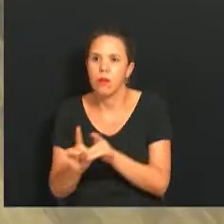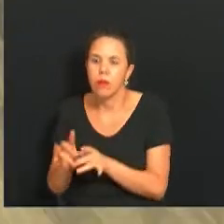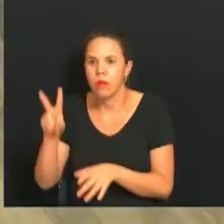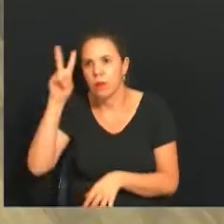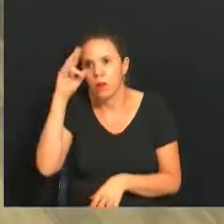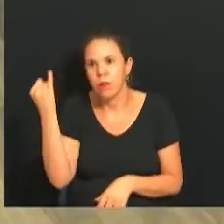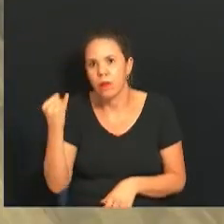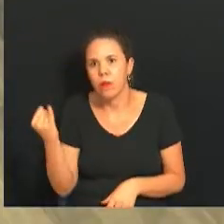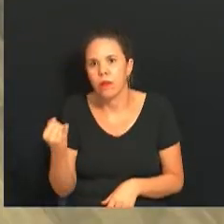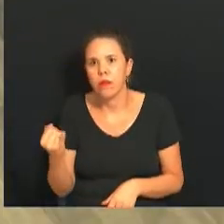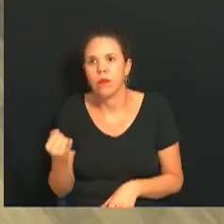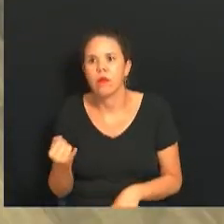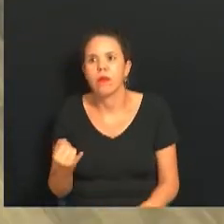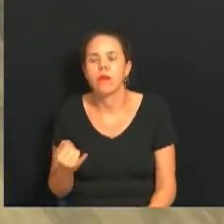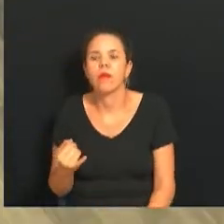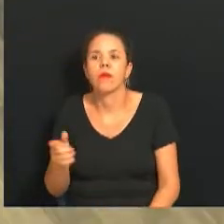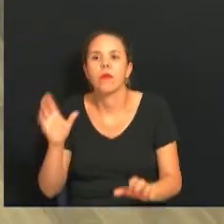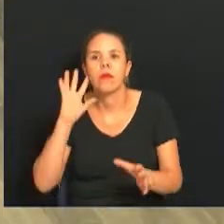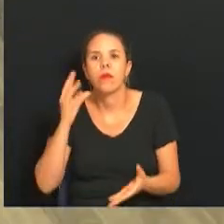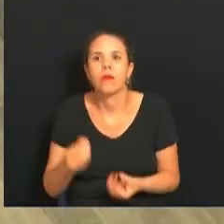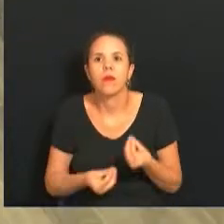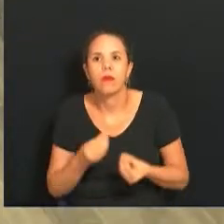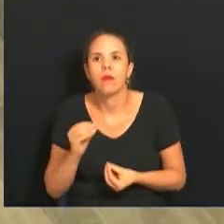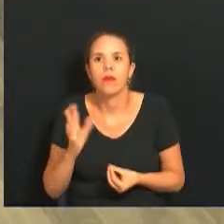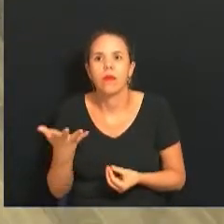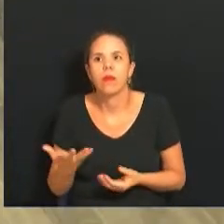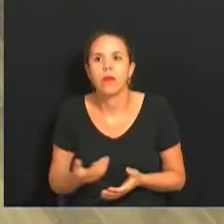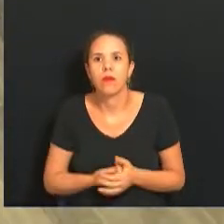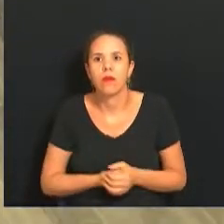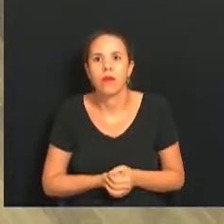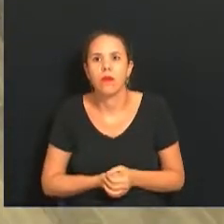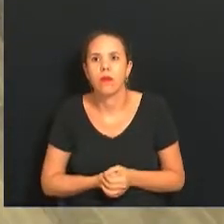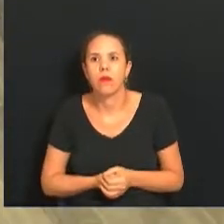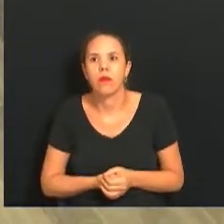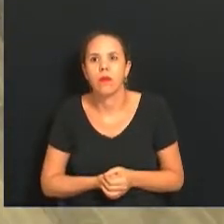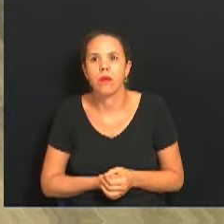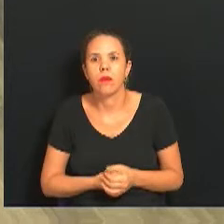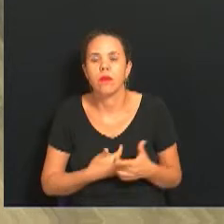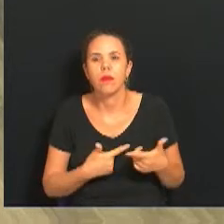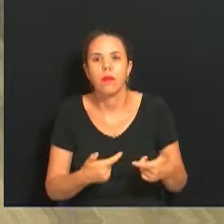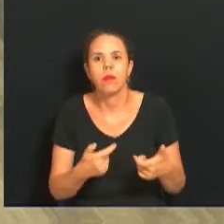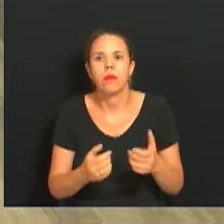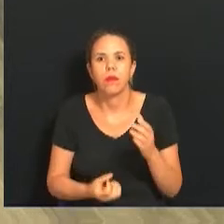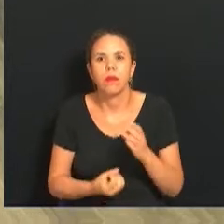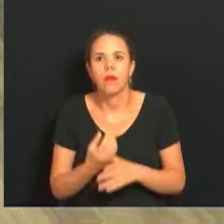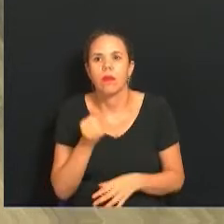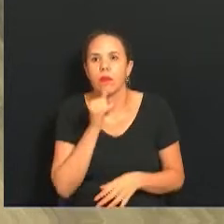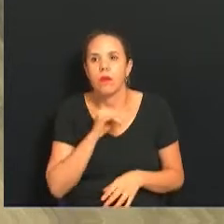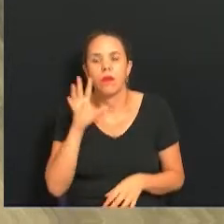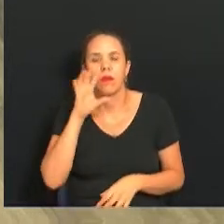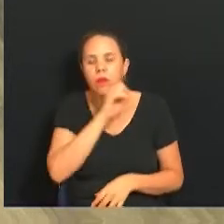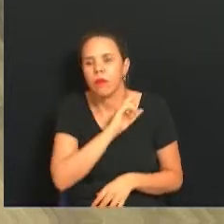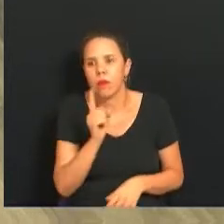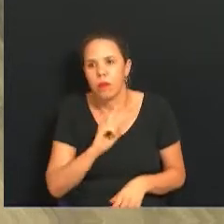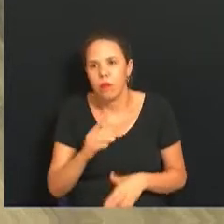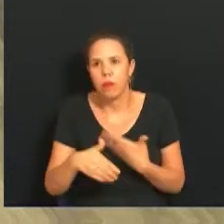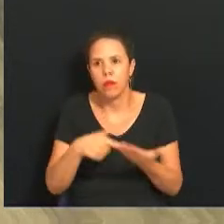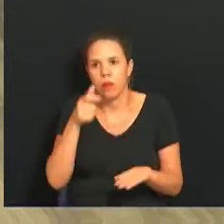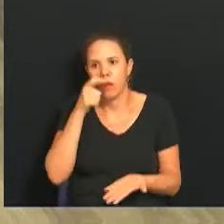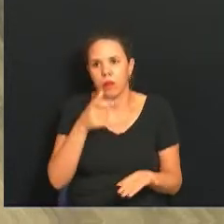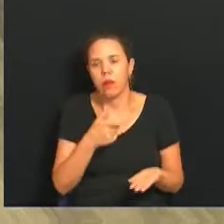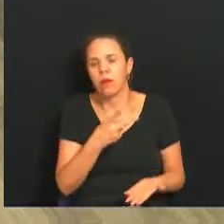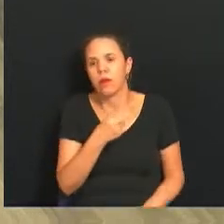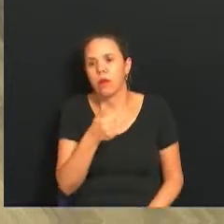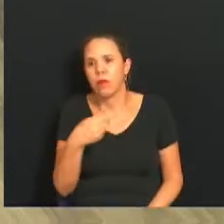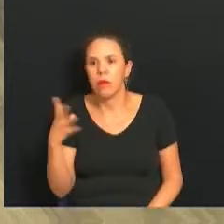importante para a gente poder entender o que está acontecendo, né? Não é uma guerra que nasce do dia para o outro. Você viu aí 2014,